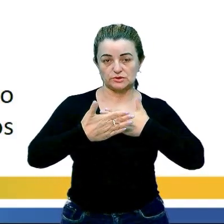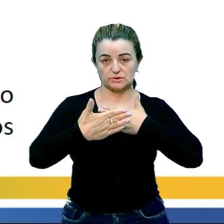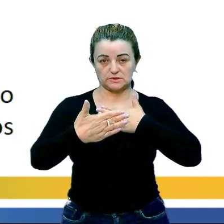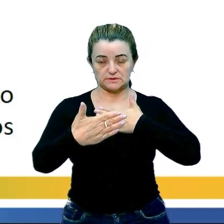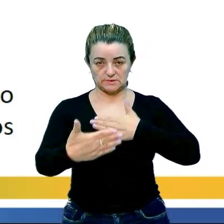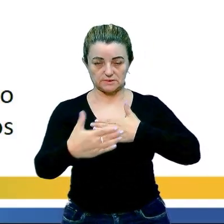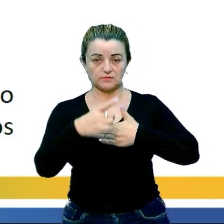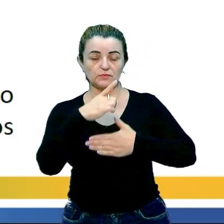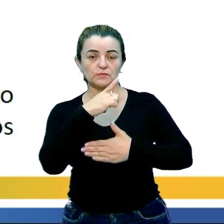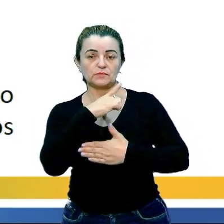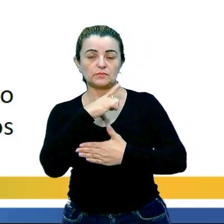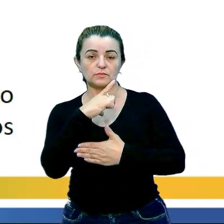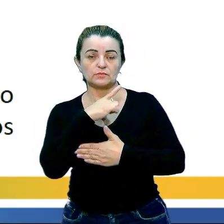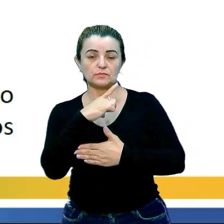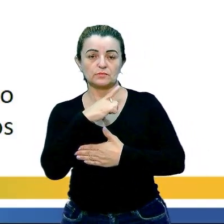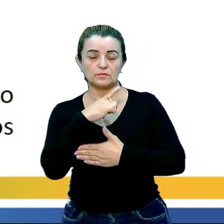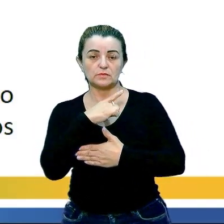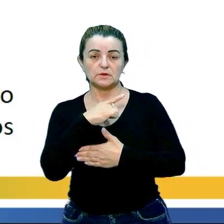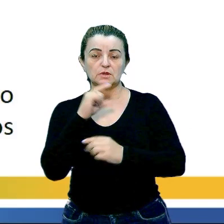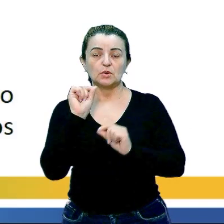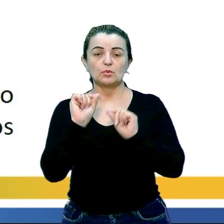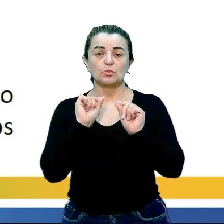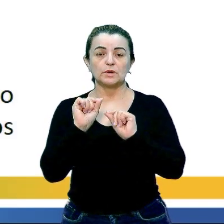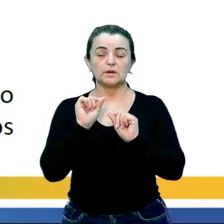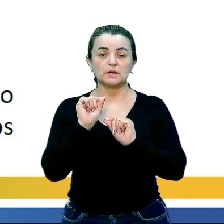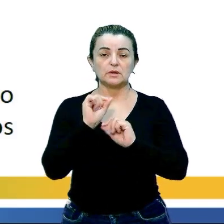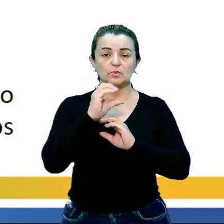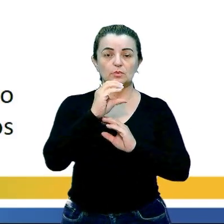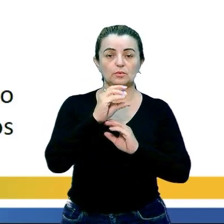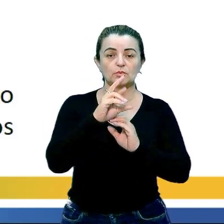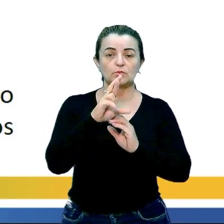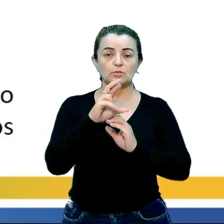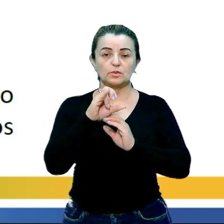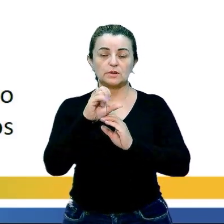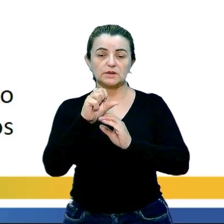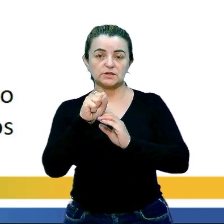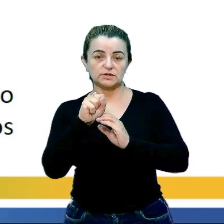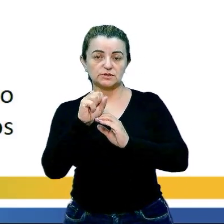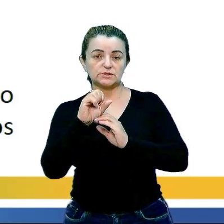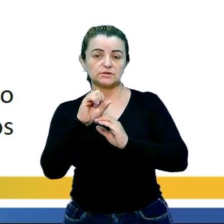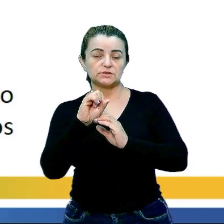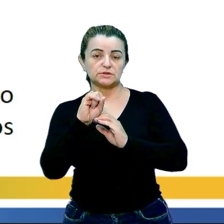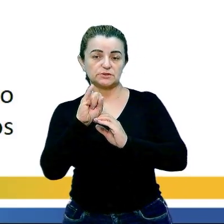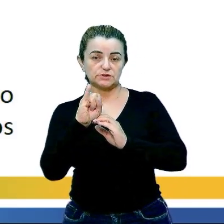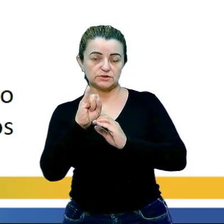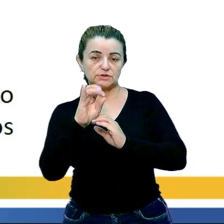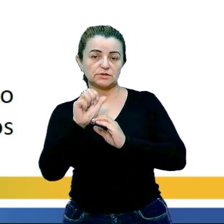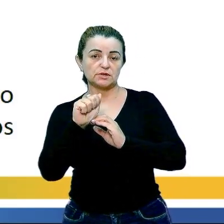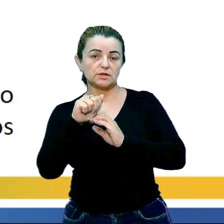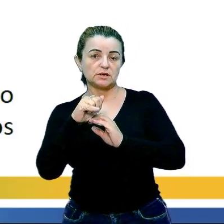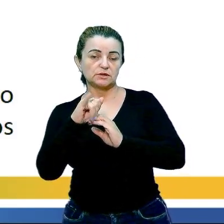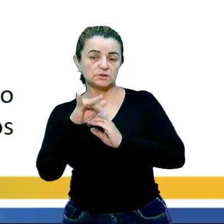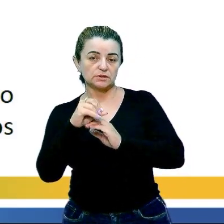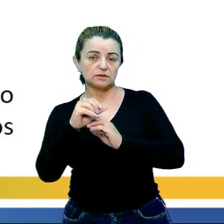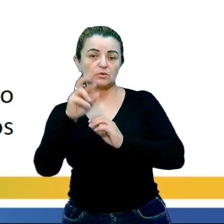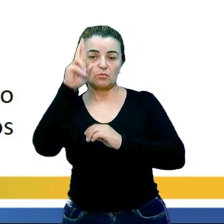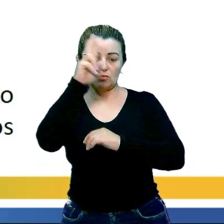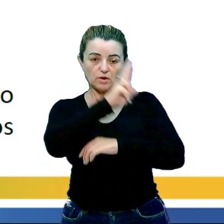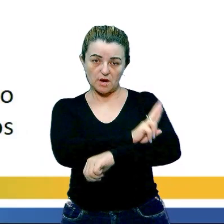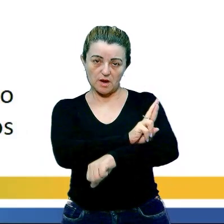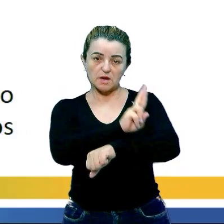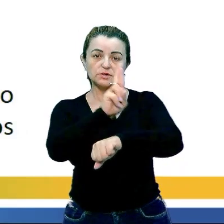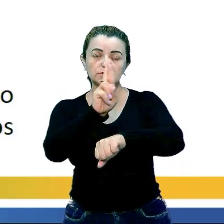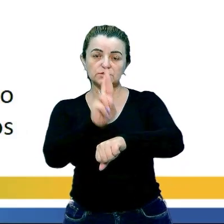vai estabelecer, né, o cristianismo como religião oficial romana, né? Então, Roma, a partir